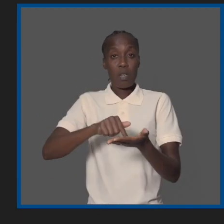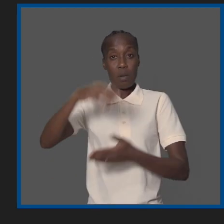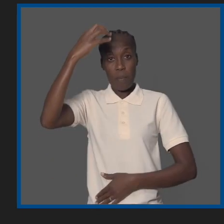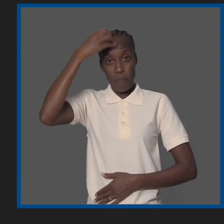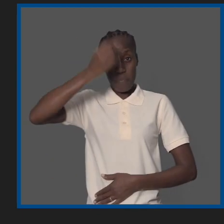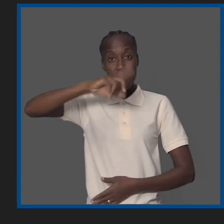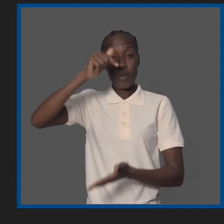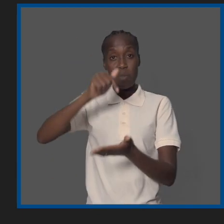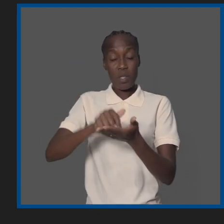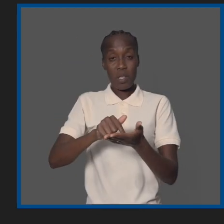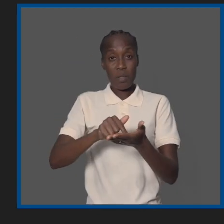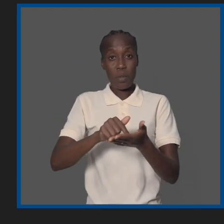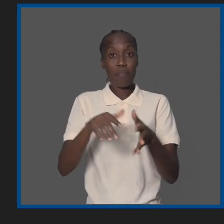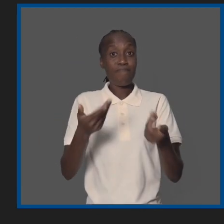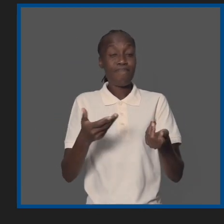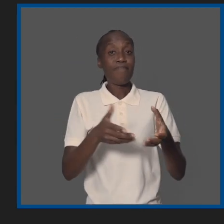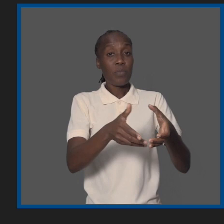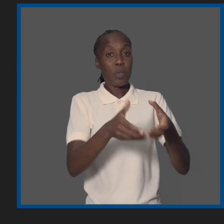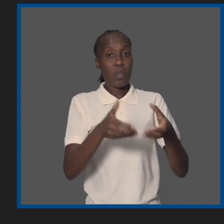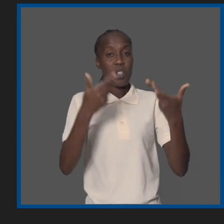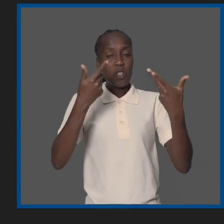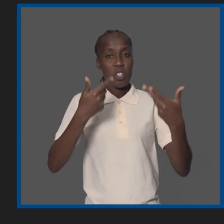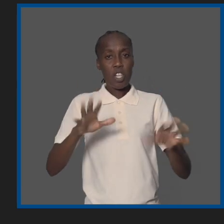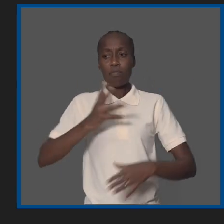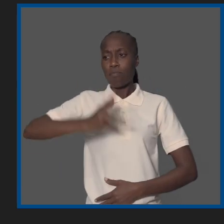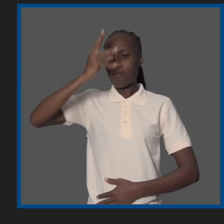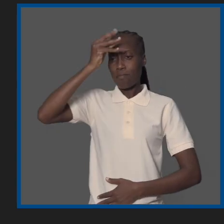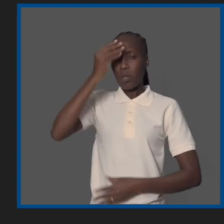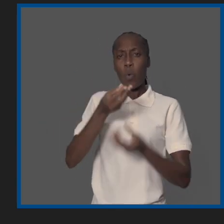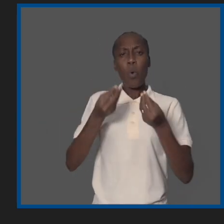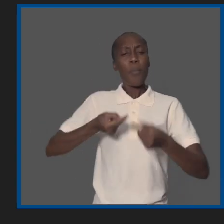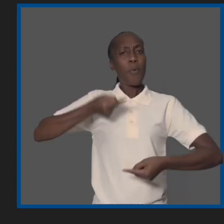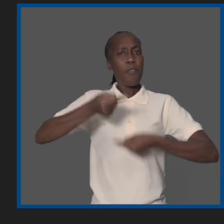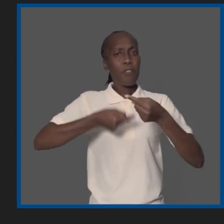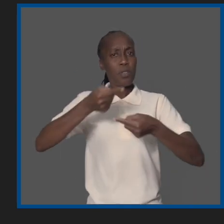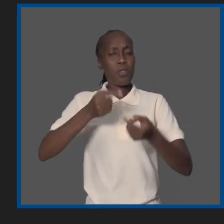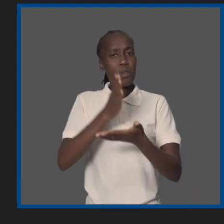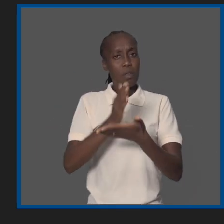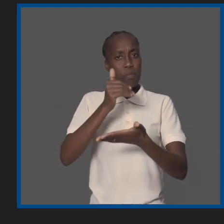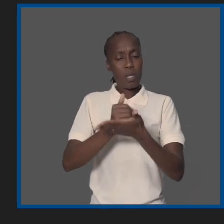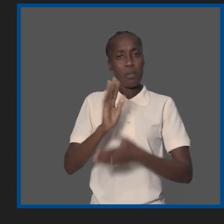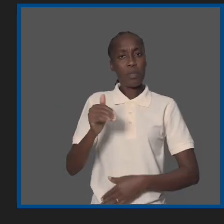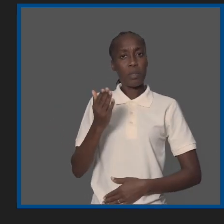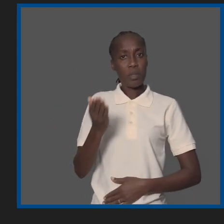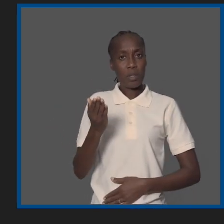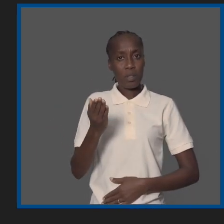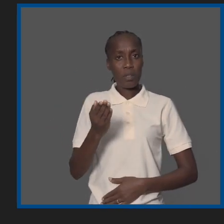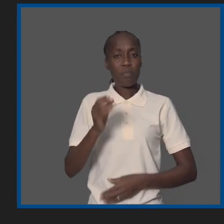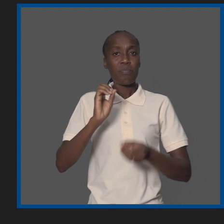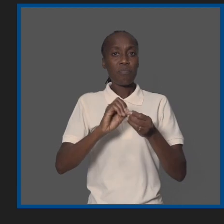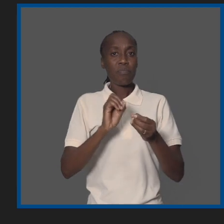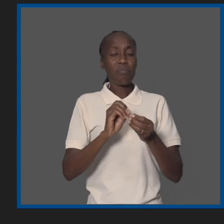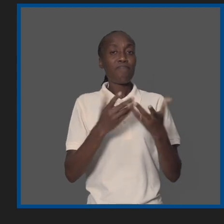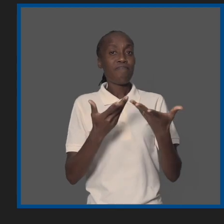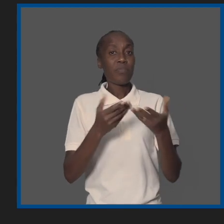hoje estivemos no Hospital Central de Maputo, concretamente no Centro Ortopédico, onde percebemos um pouco como funciona este